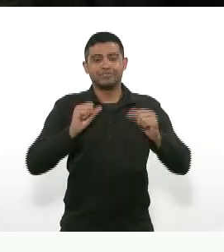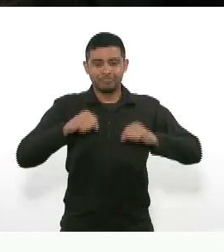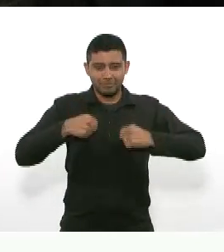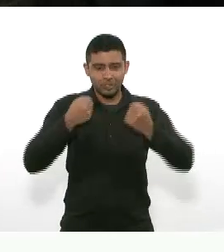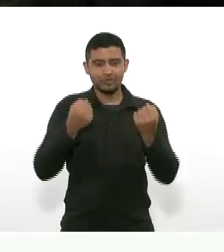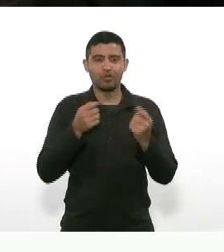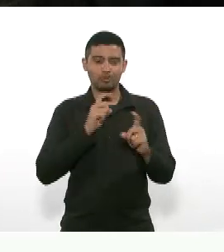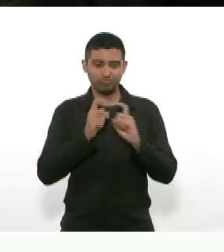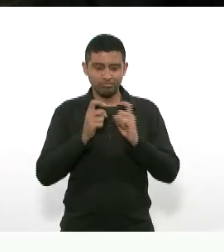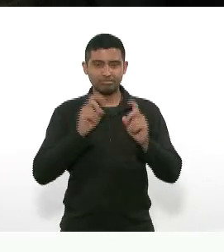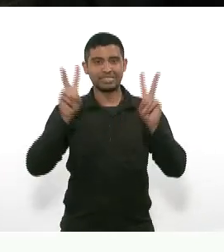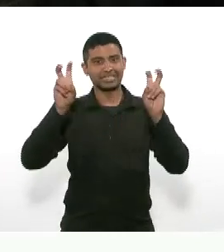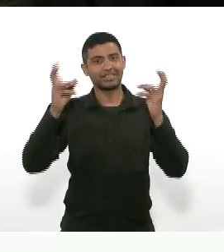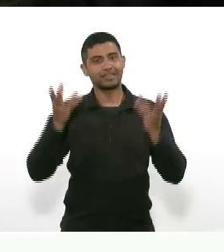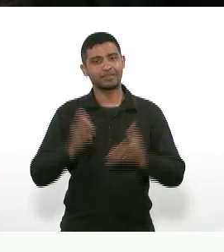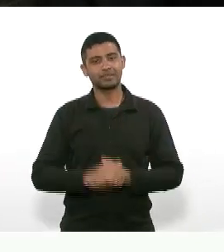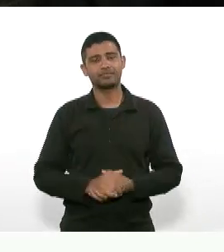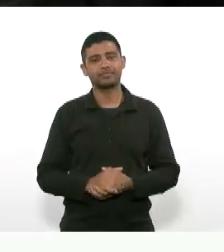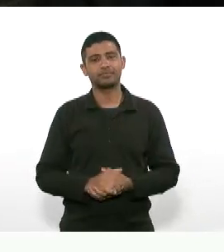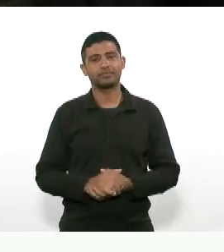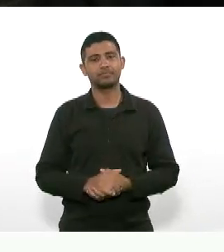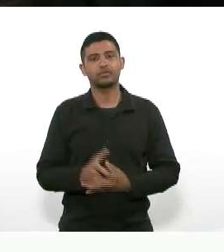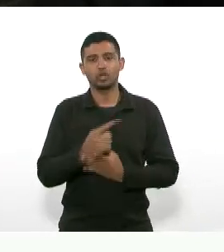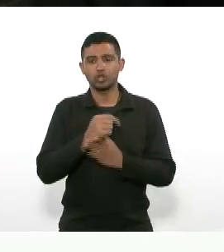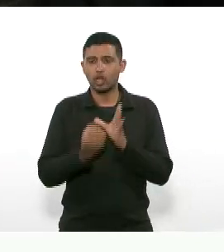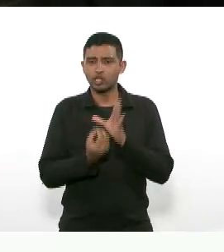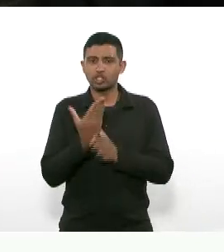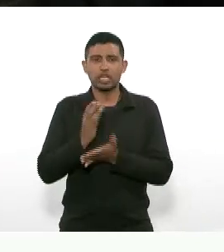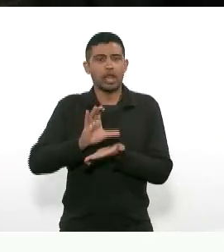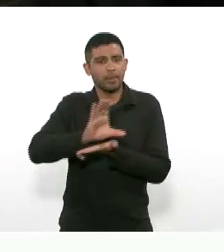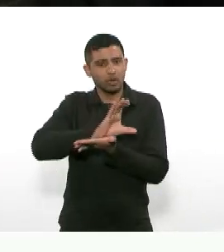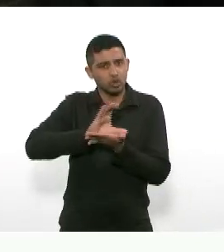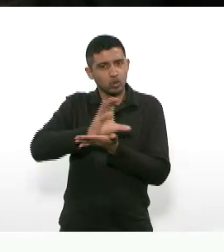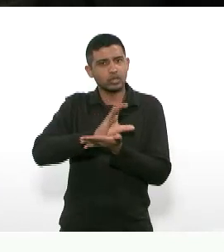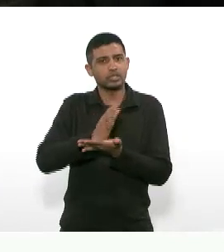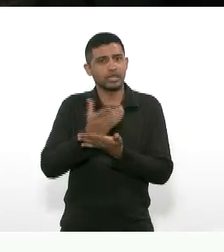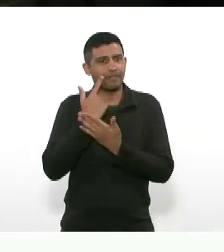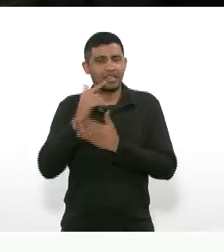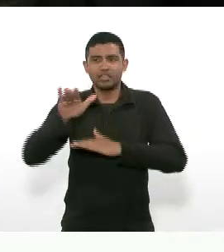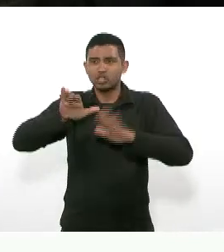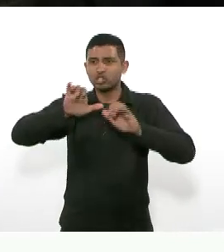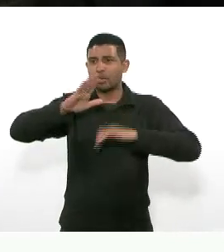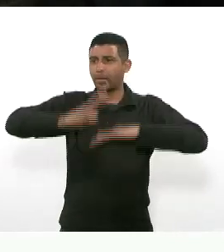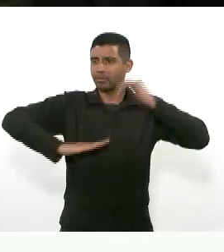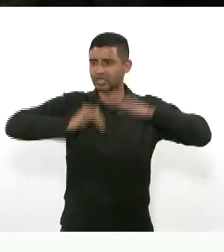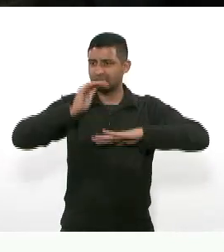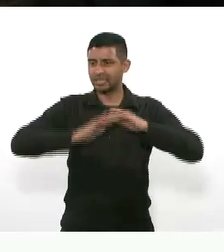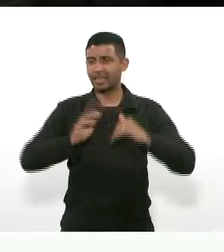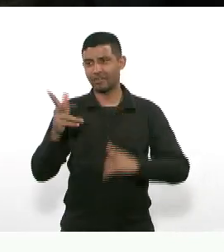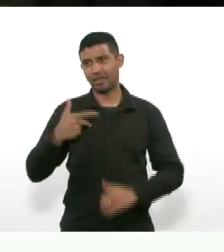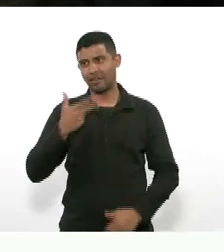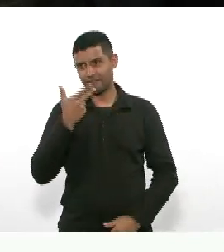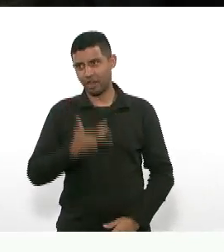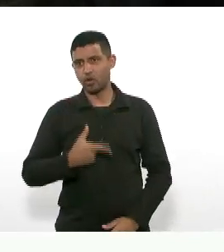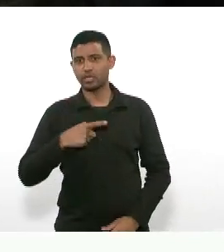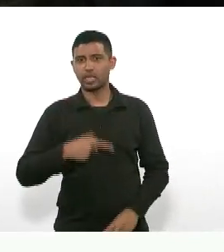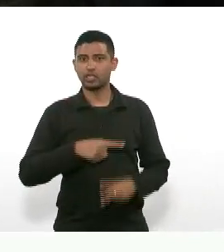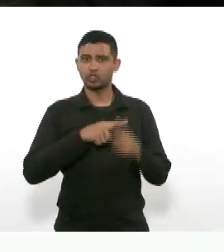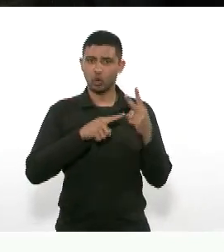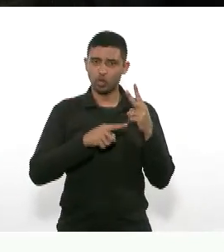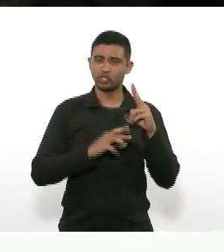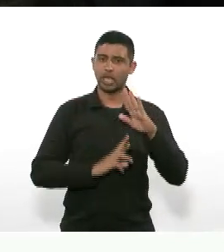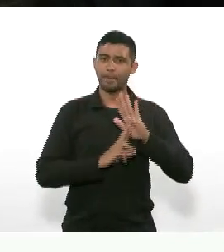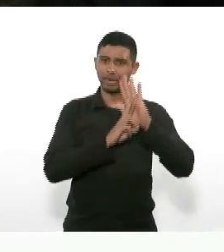tratar sobre. Então, abrimos um conselho onde trouxemos especialistas, como ela disse, temos 2 representantes aqui. Então,